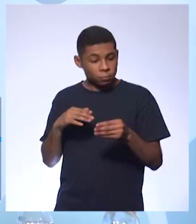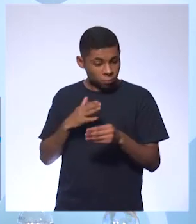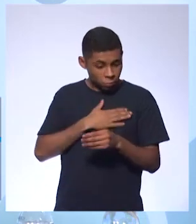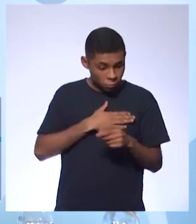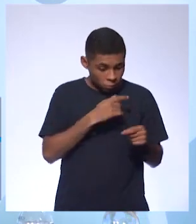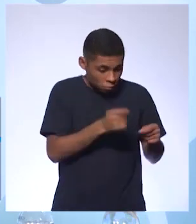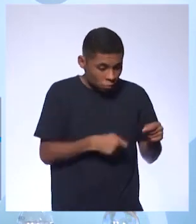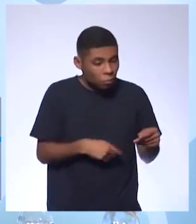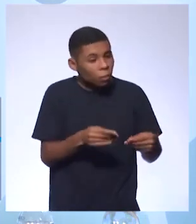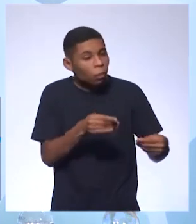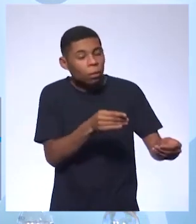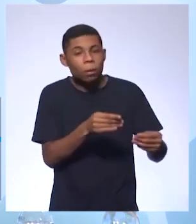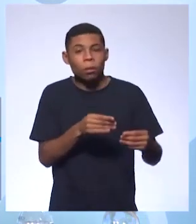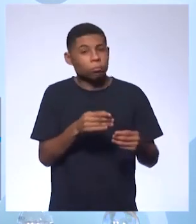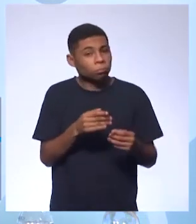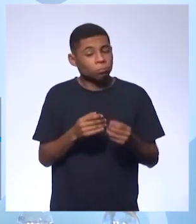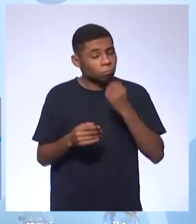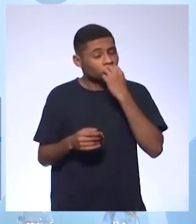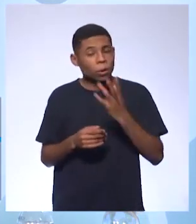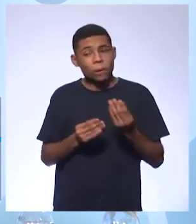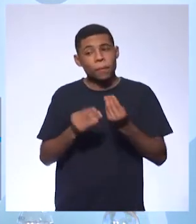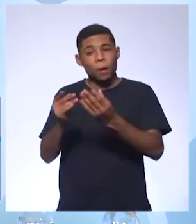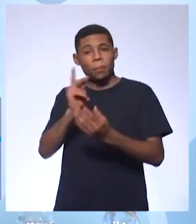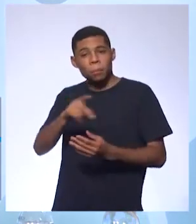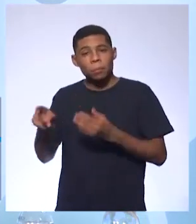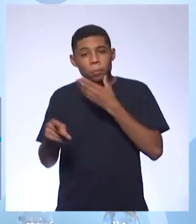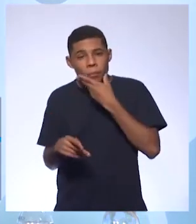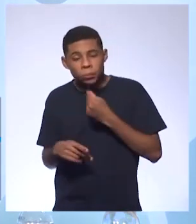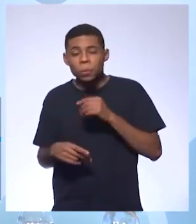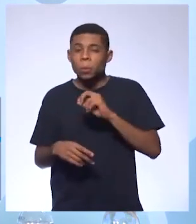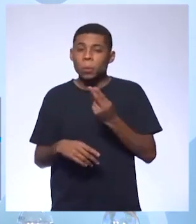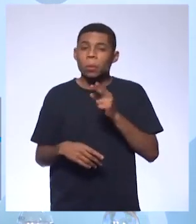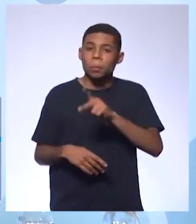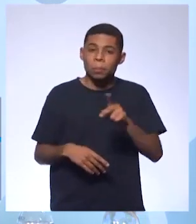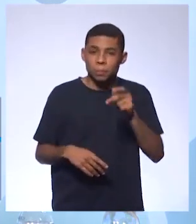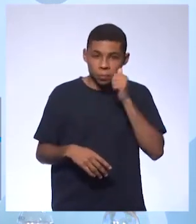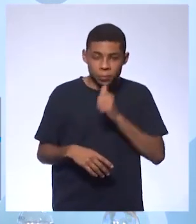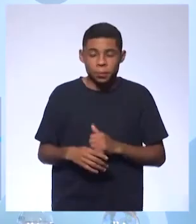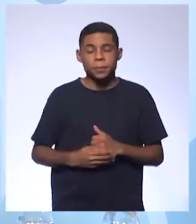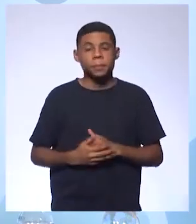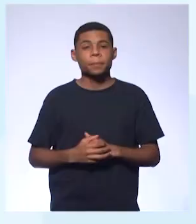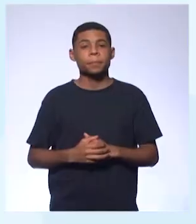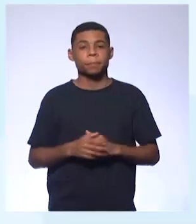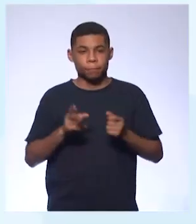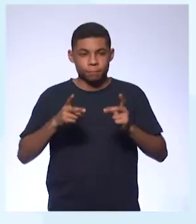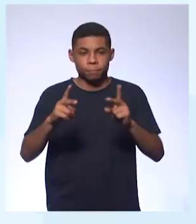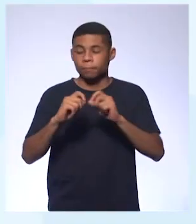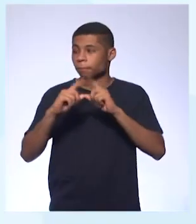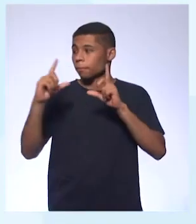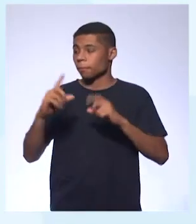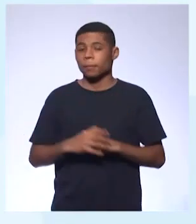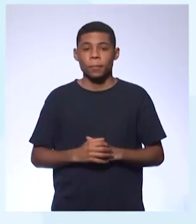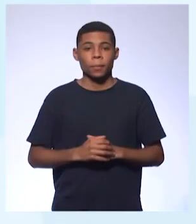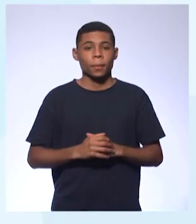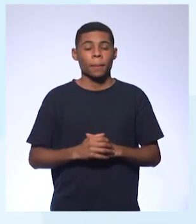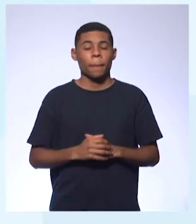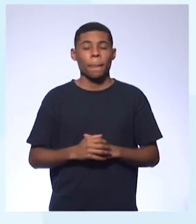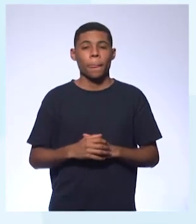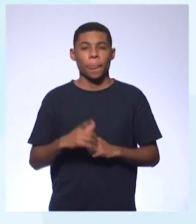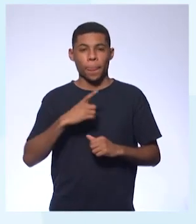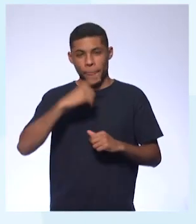texto escrito ao professor ou à professora. Continuando na tela, por favor.